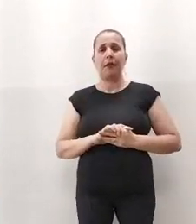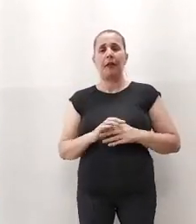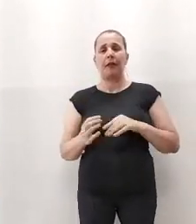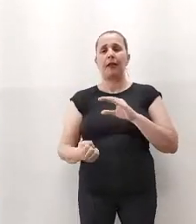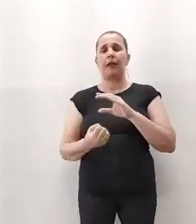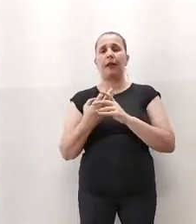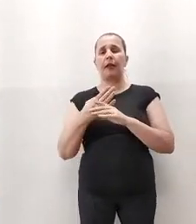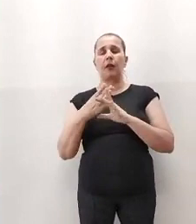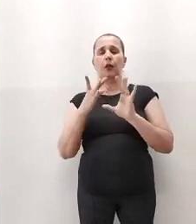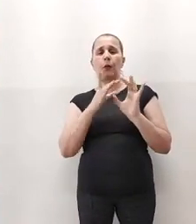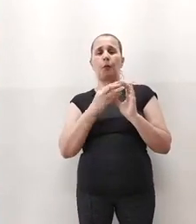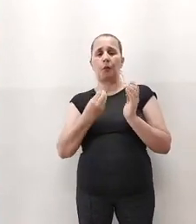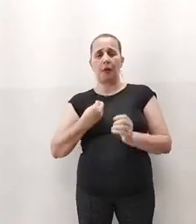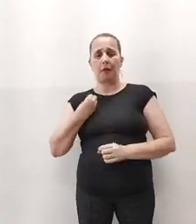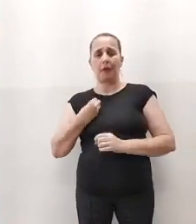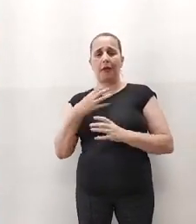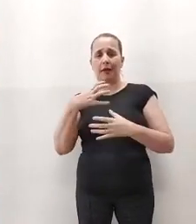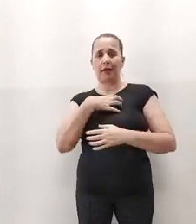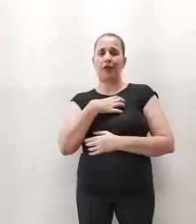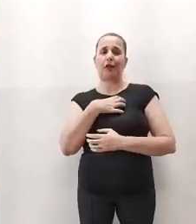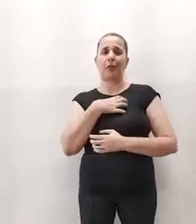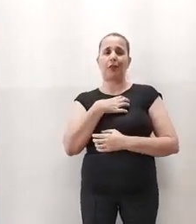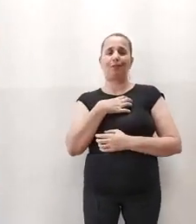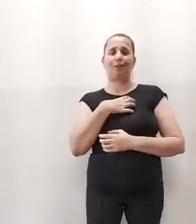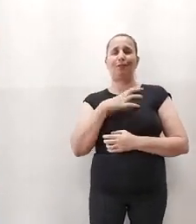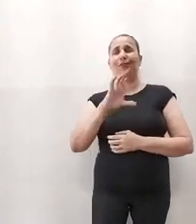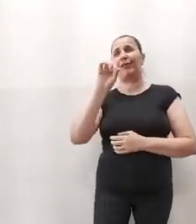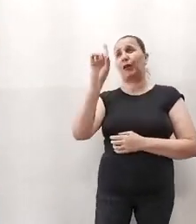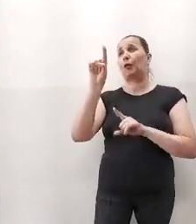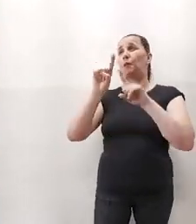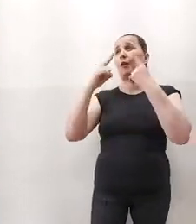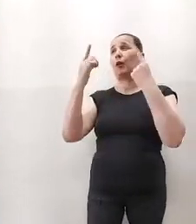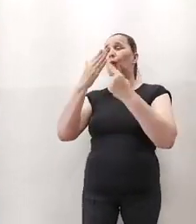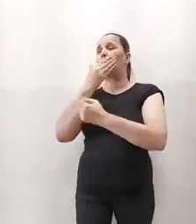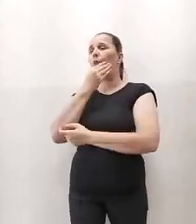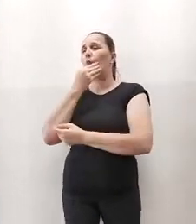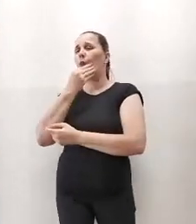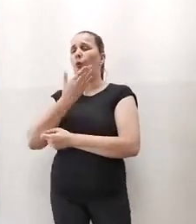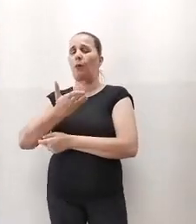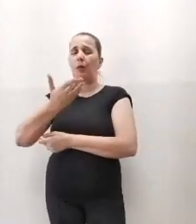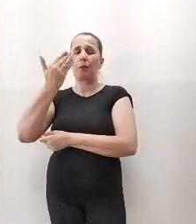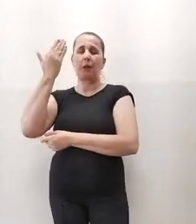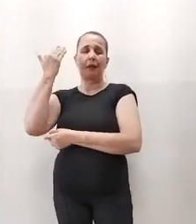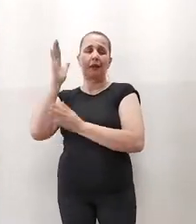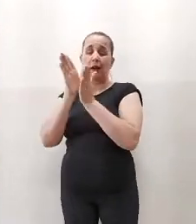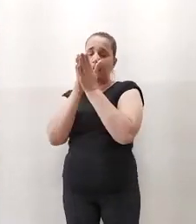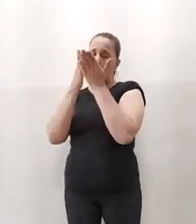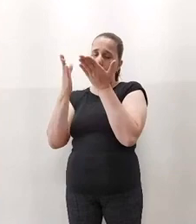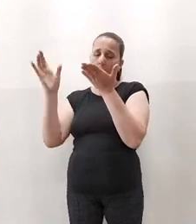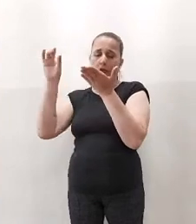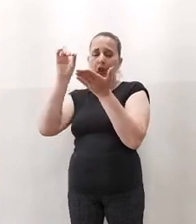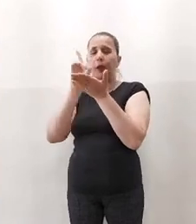estabelecendo uma vida dessa forma. Oh Deus, mas os homens que passaram nas Escrituras, oh Deus,